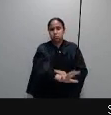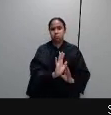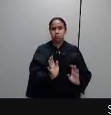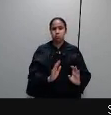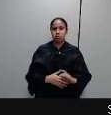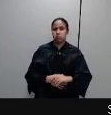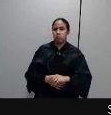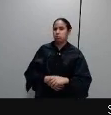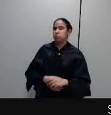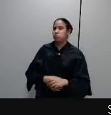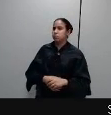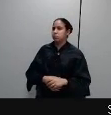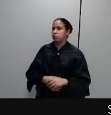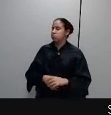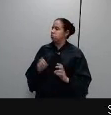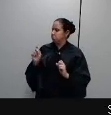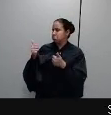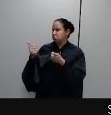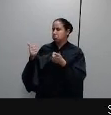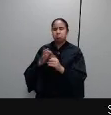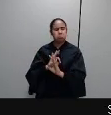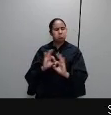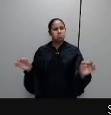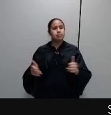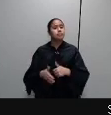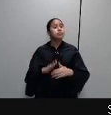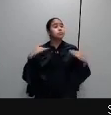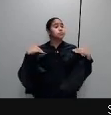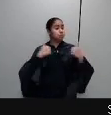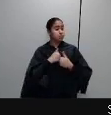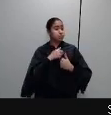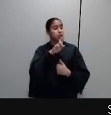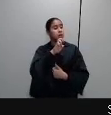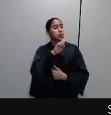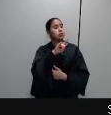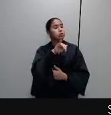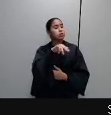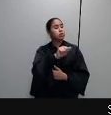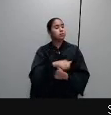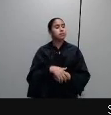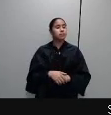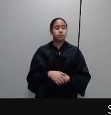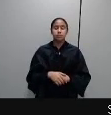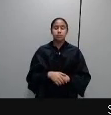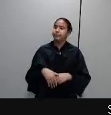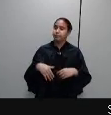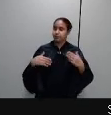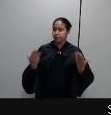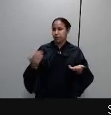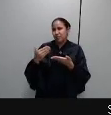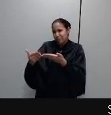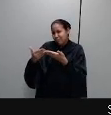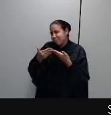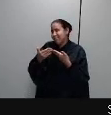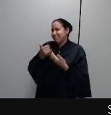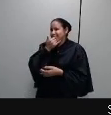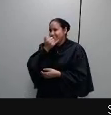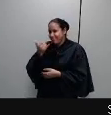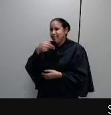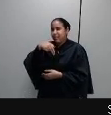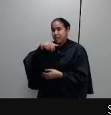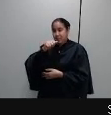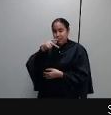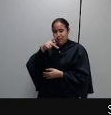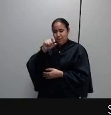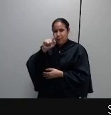vista Regina seu presidente eu também vou pedir licença Ministro Napoleão por entender